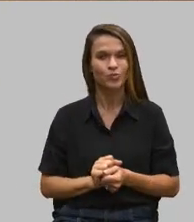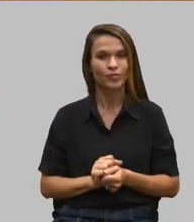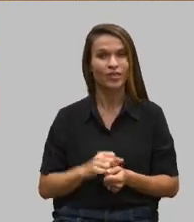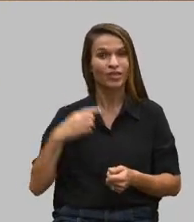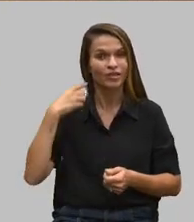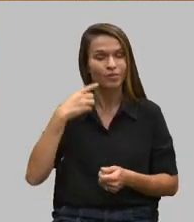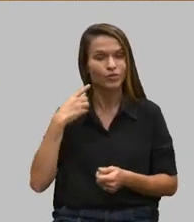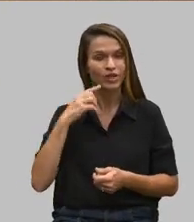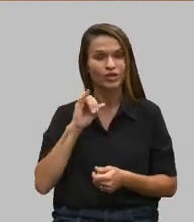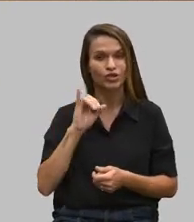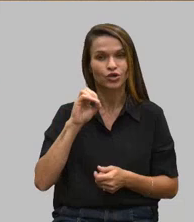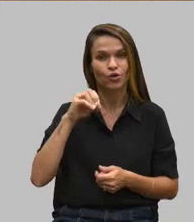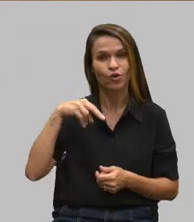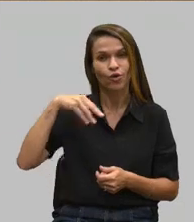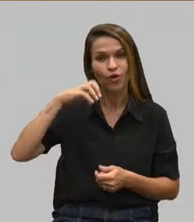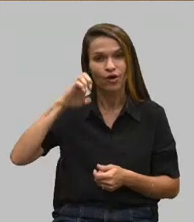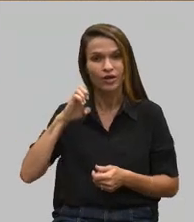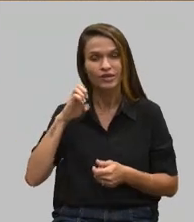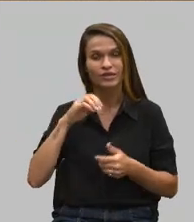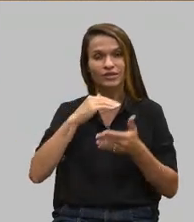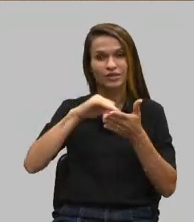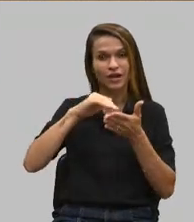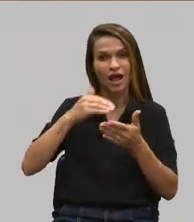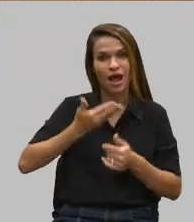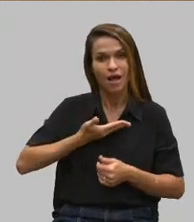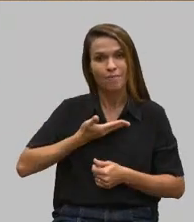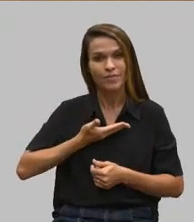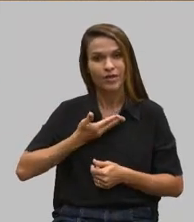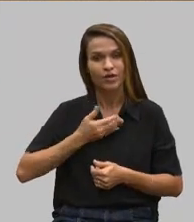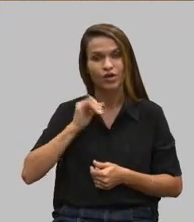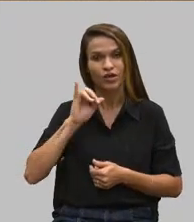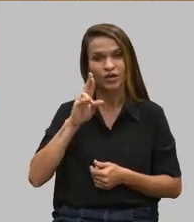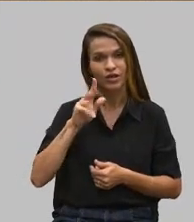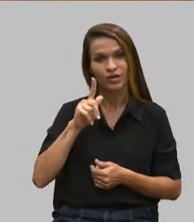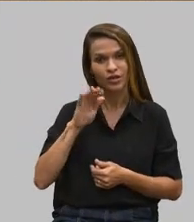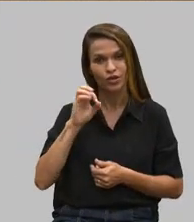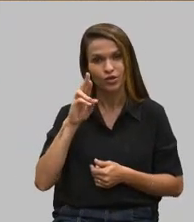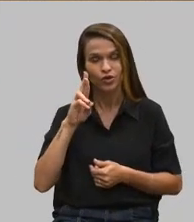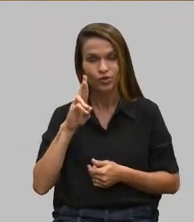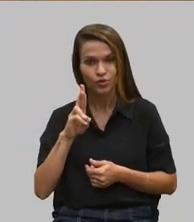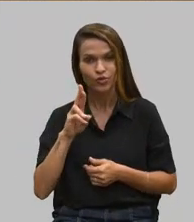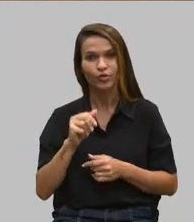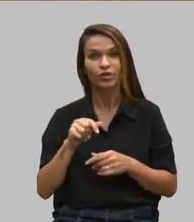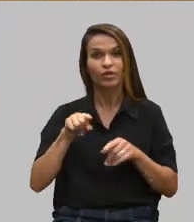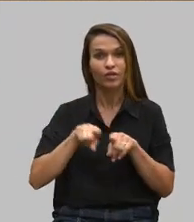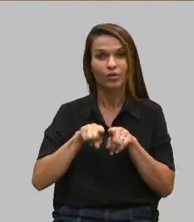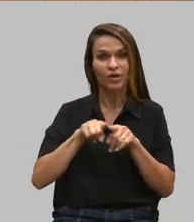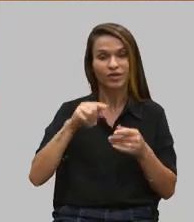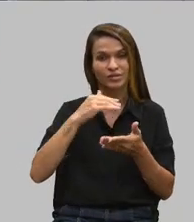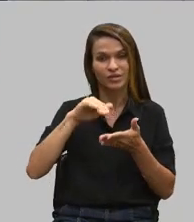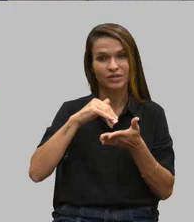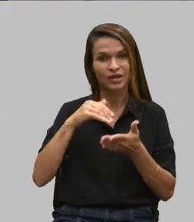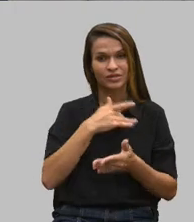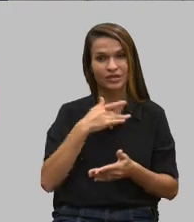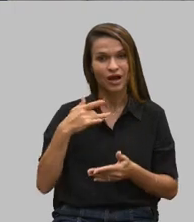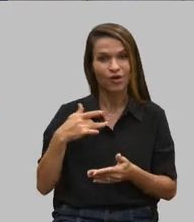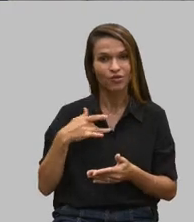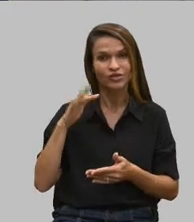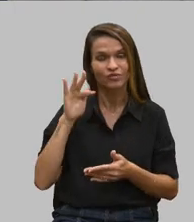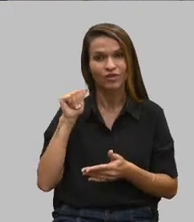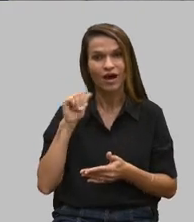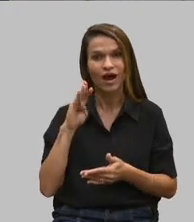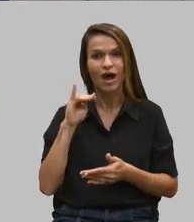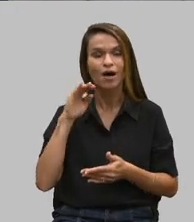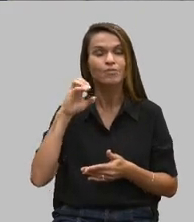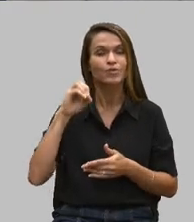I secretário e amigo Igor Alvarenga secretário saúde Fábio Deputado Duarte a